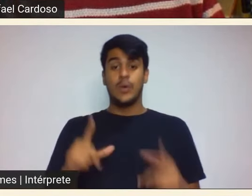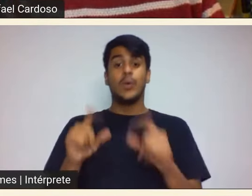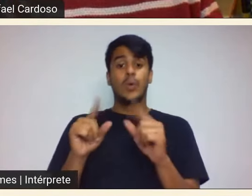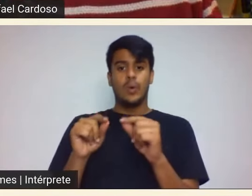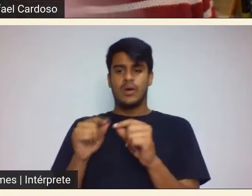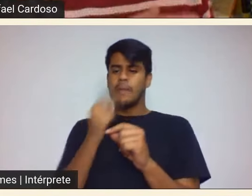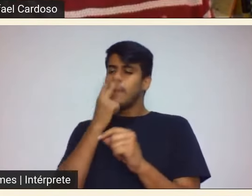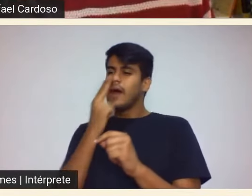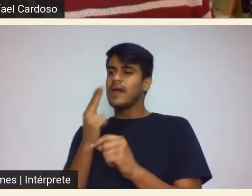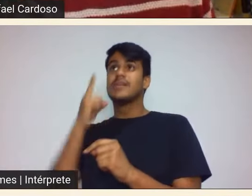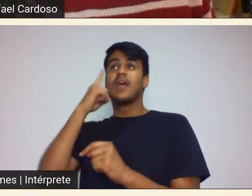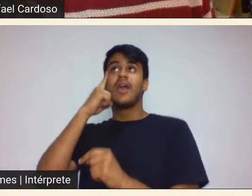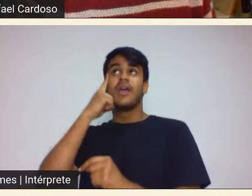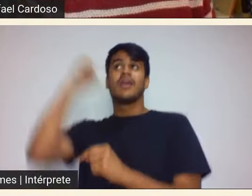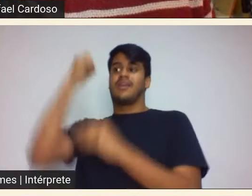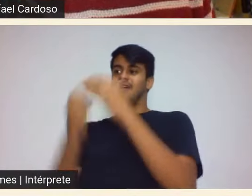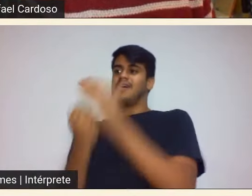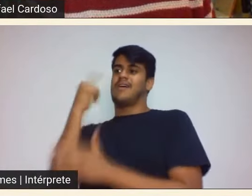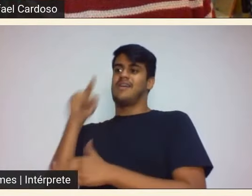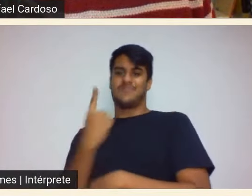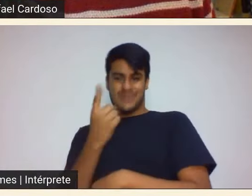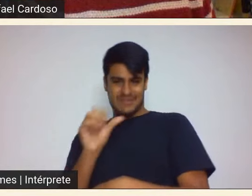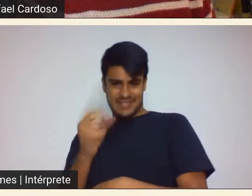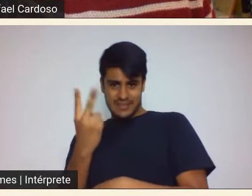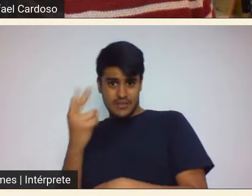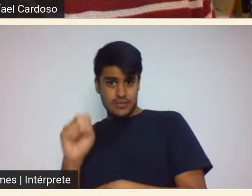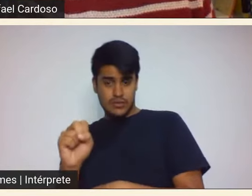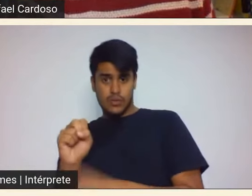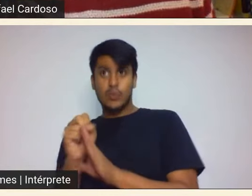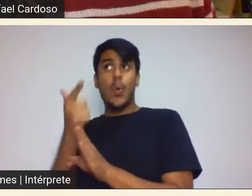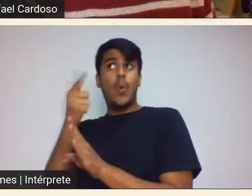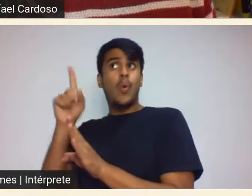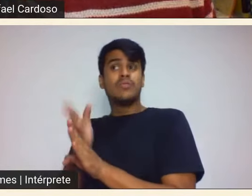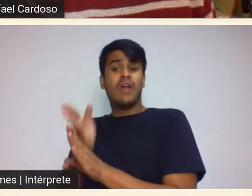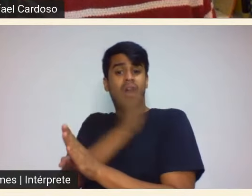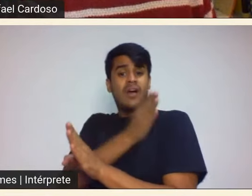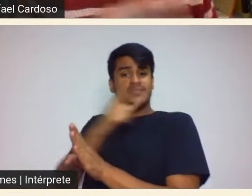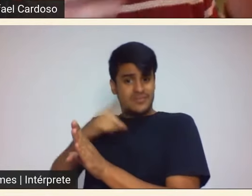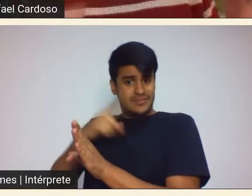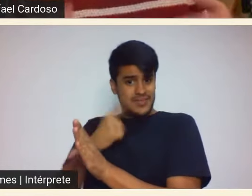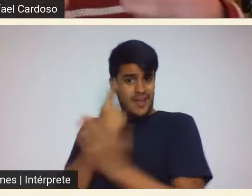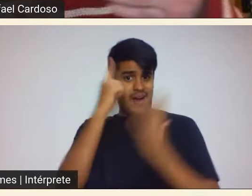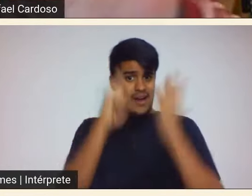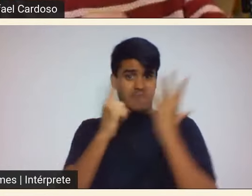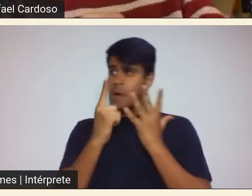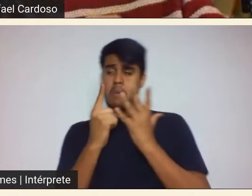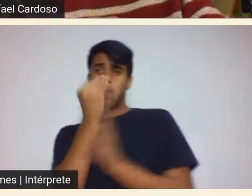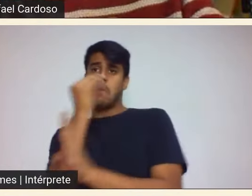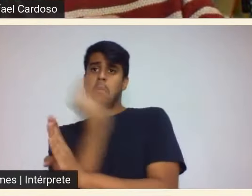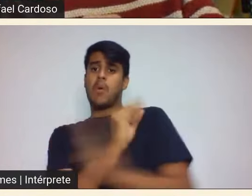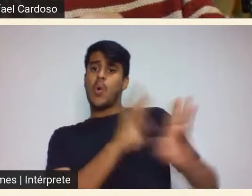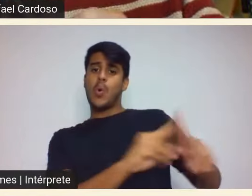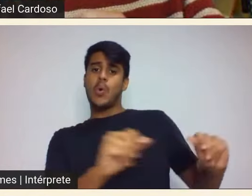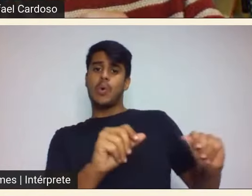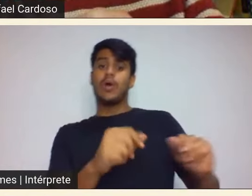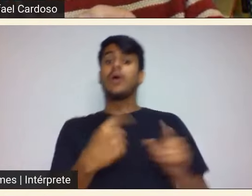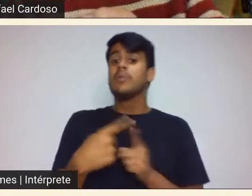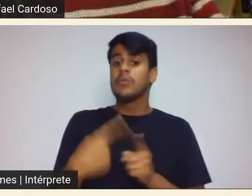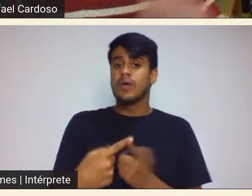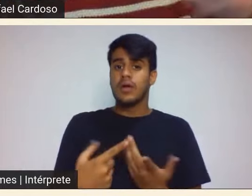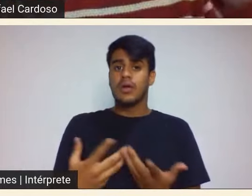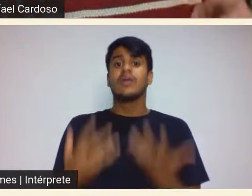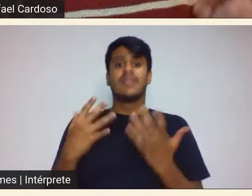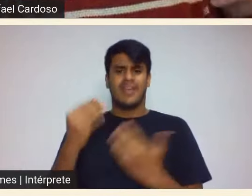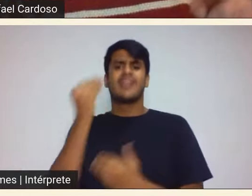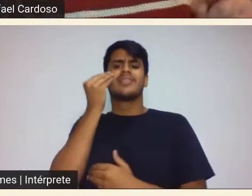desse carnaval apagou um outro carnaval que tinha anterior a ele. Então, assim, na tentativa de estabelecer as escolas